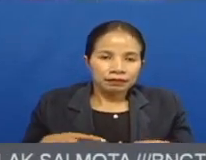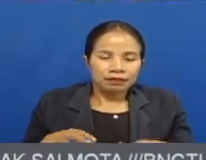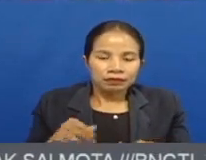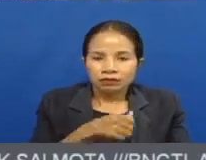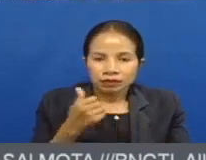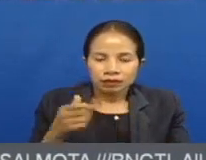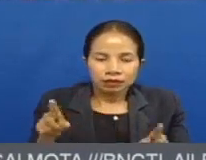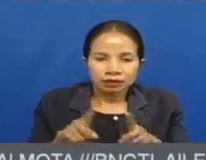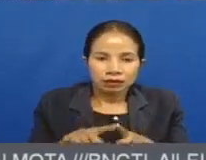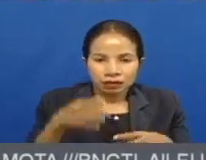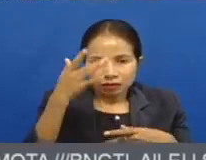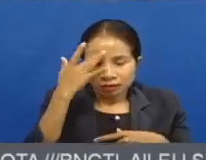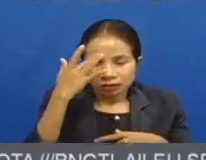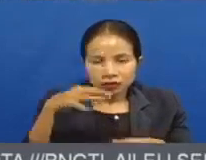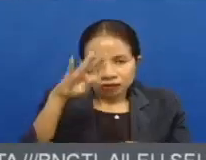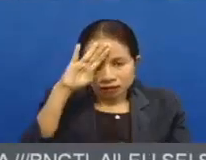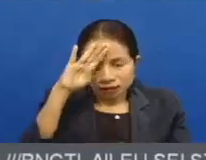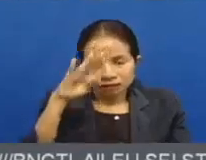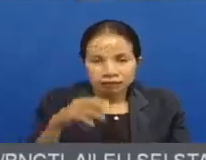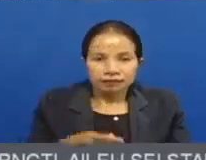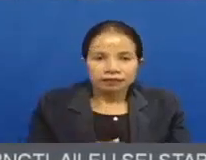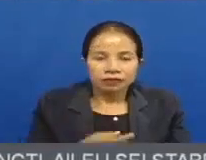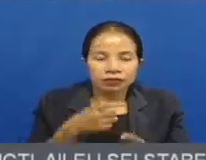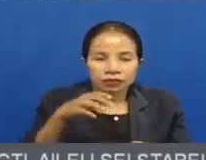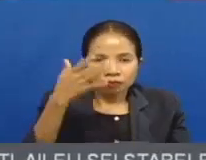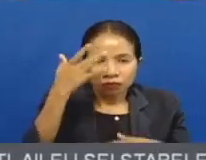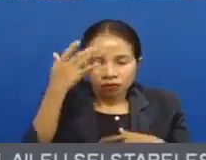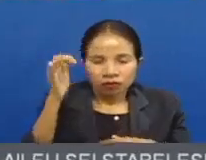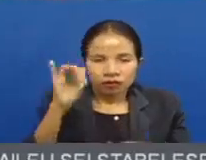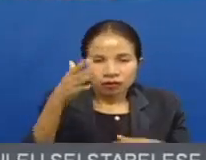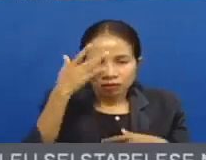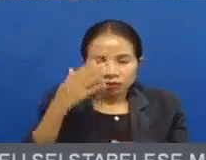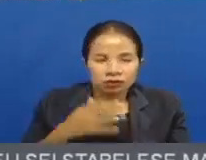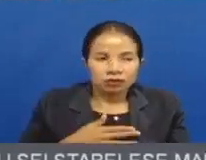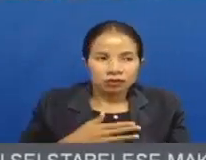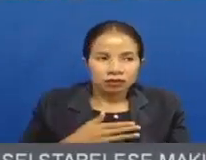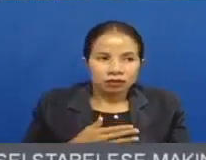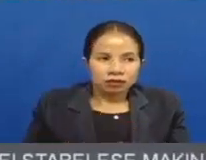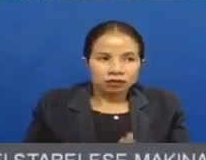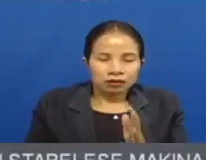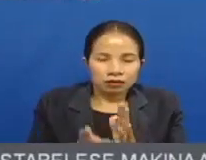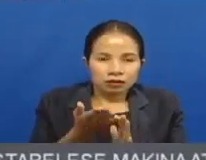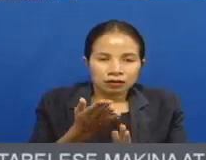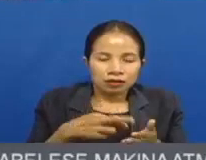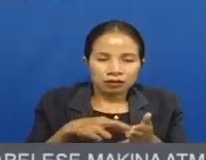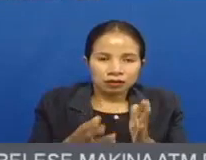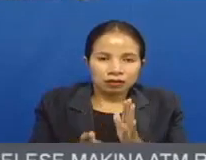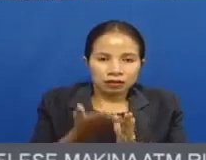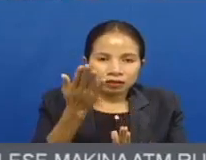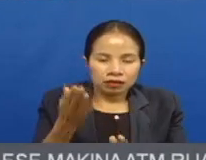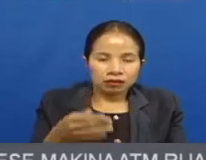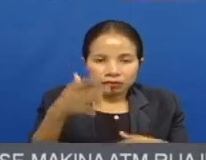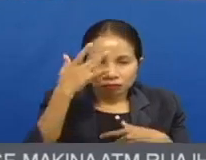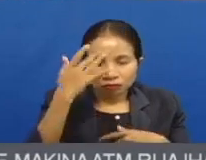selo canesandruin moras e simanas. Usi moras iragne, moras infecção respiratória aguda, resista asliu,